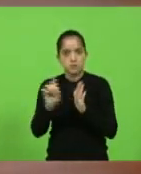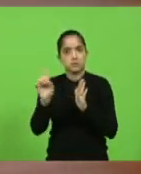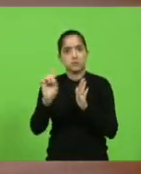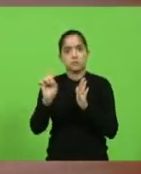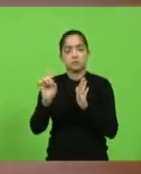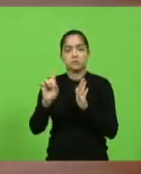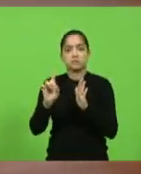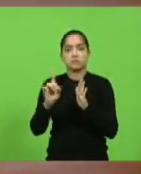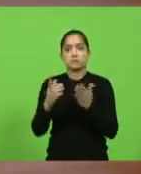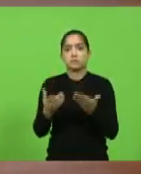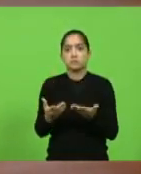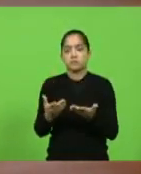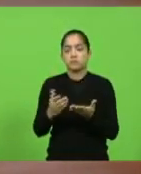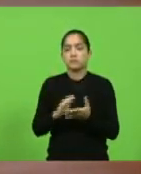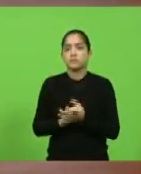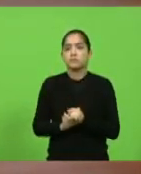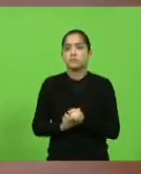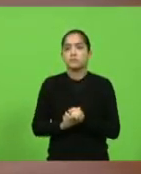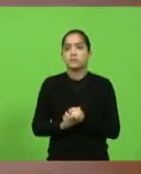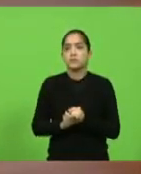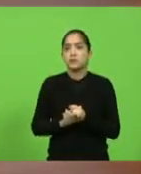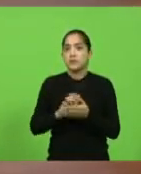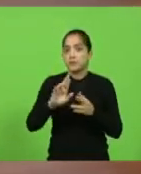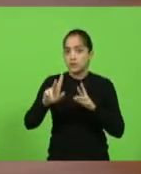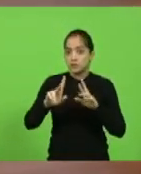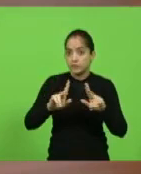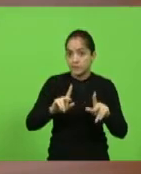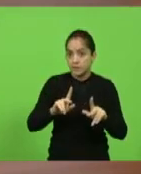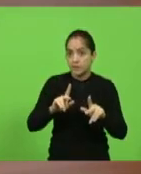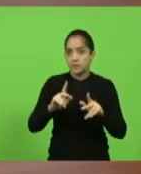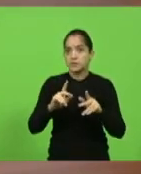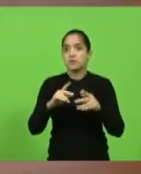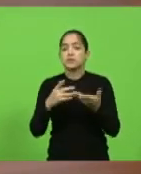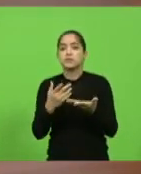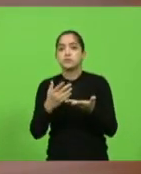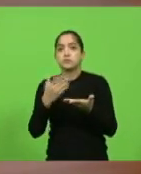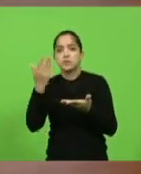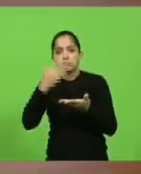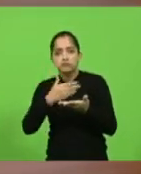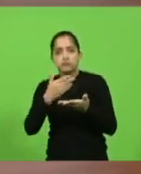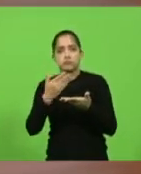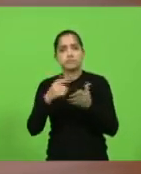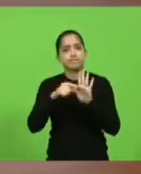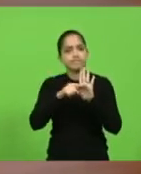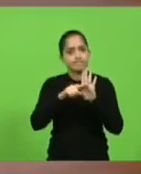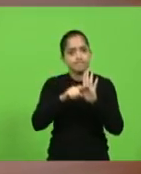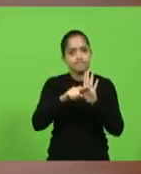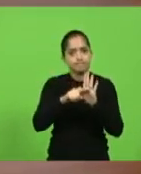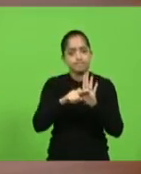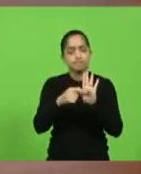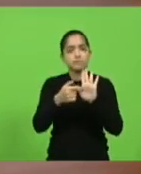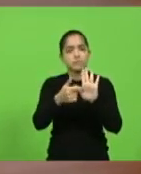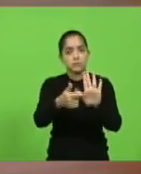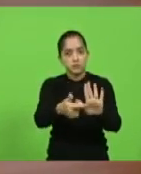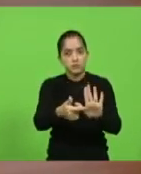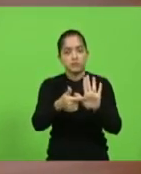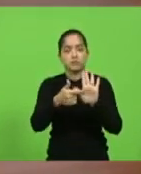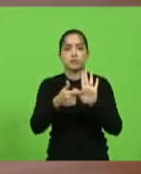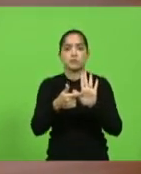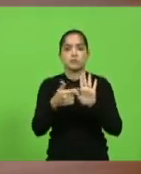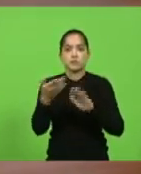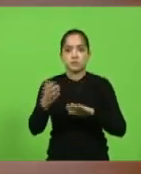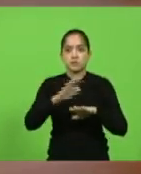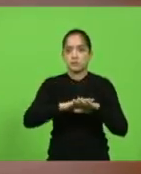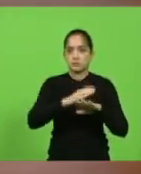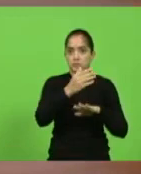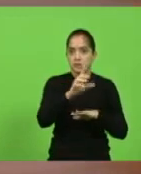nem entrar no mérito da diferença entre os objetos das investigações, que já foi muito bem exposta pela doutora